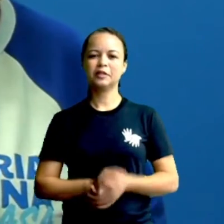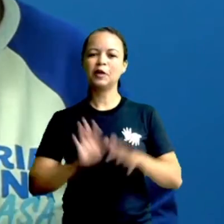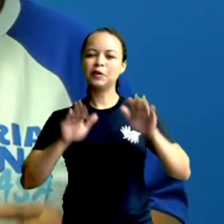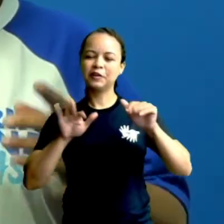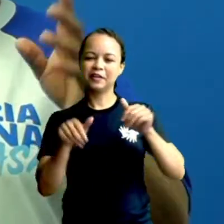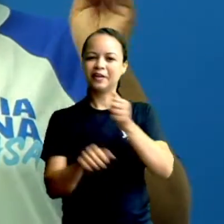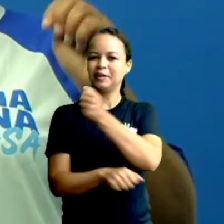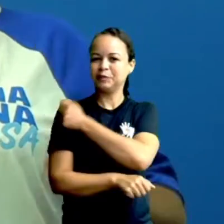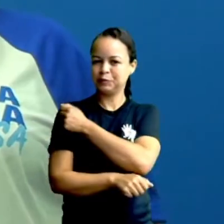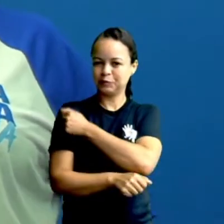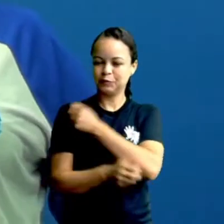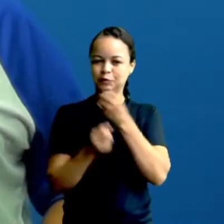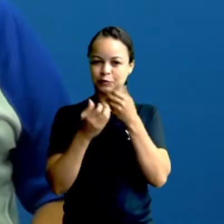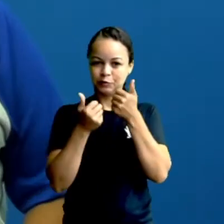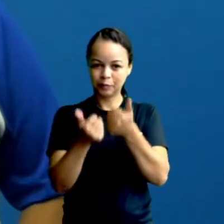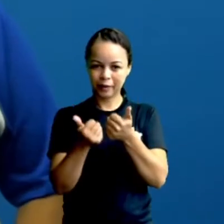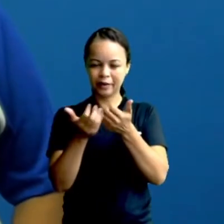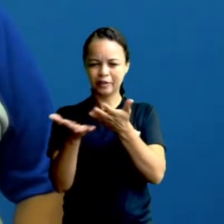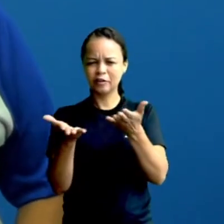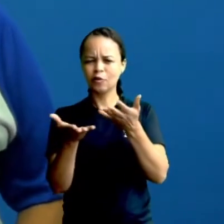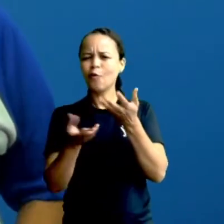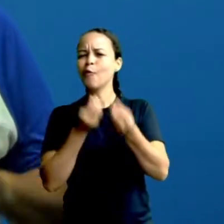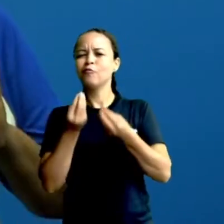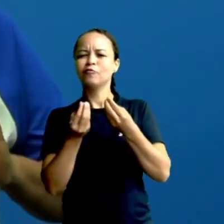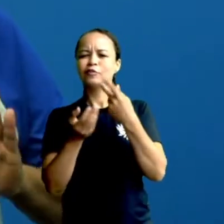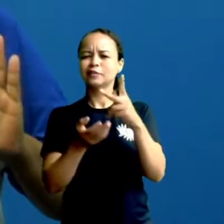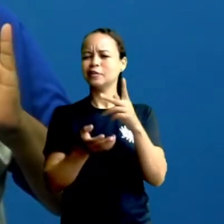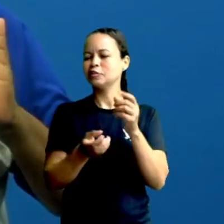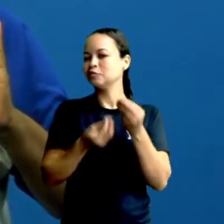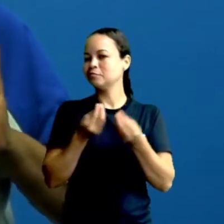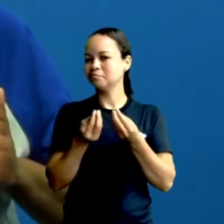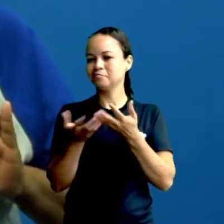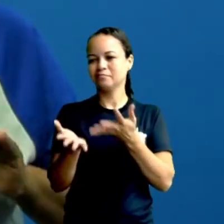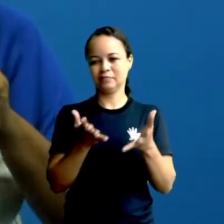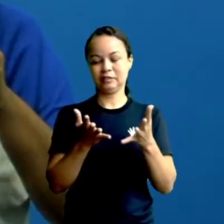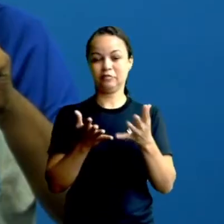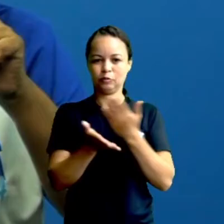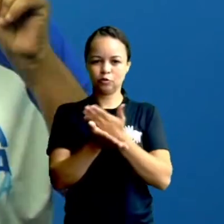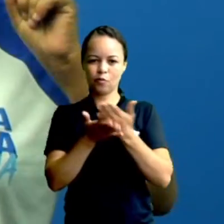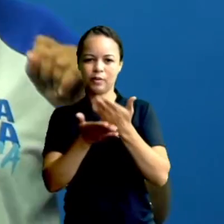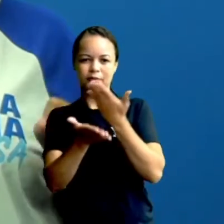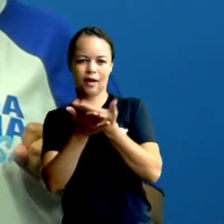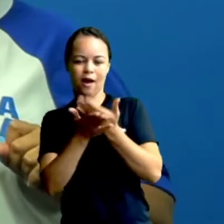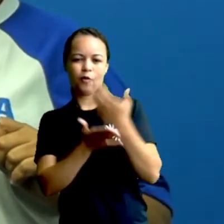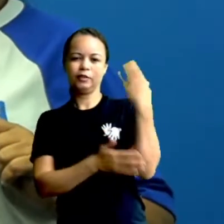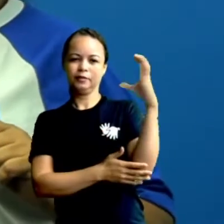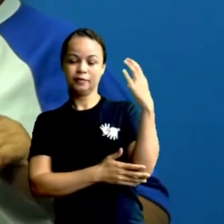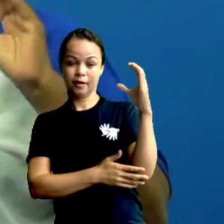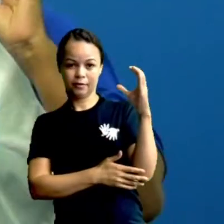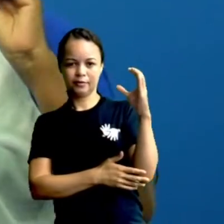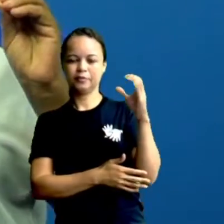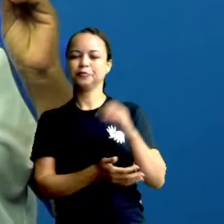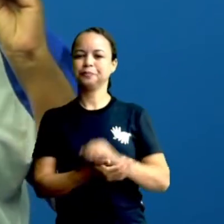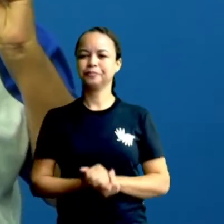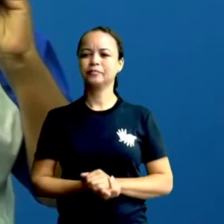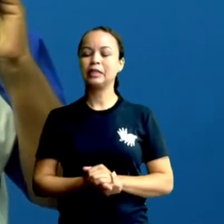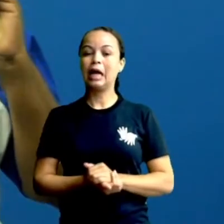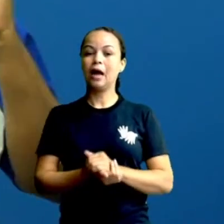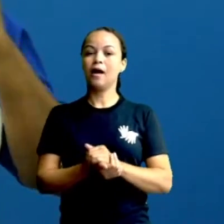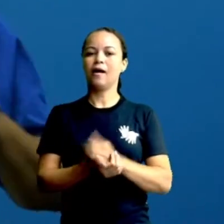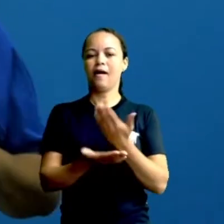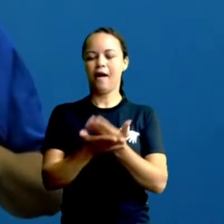Olá, pessoal! E aí, como é que estão vocês? Vamos para mais uma aula de Ciências da Natureza, aula